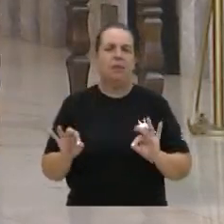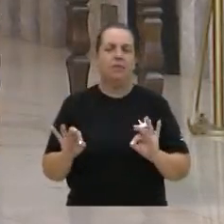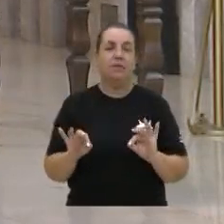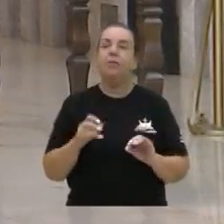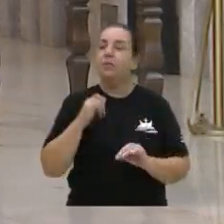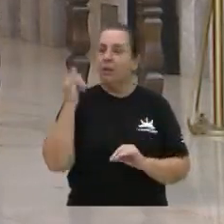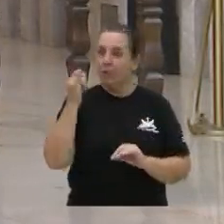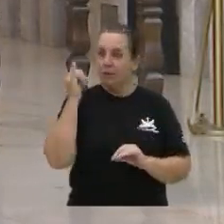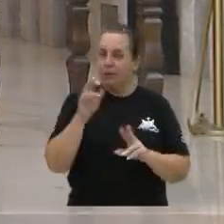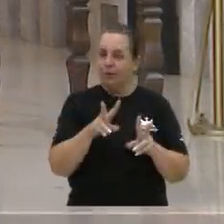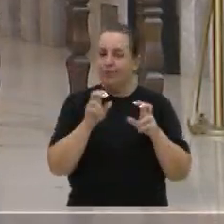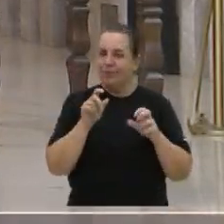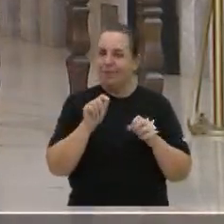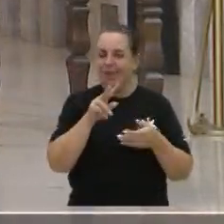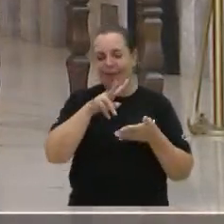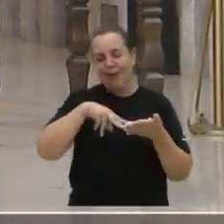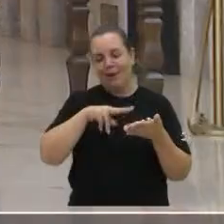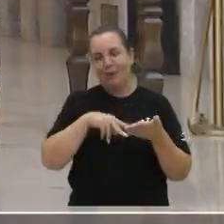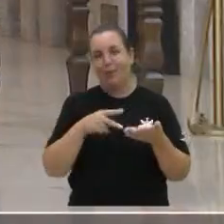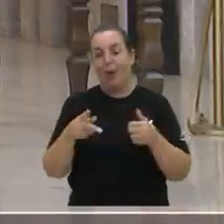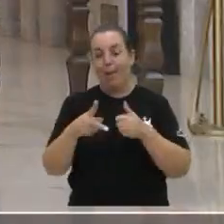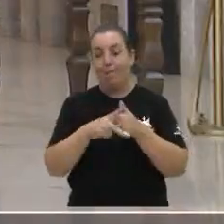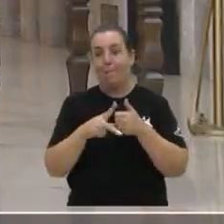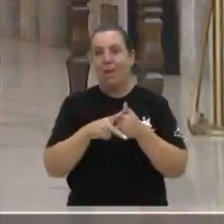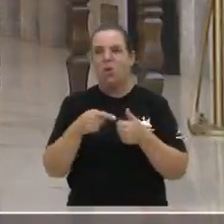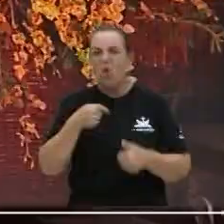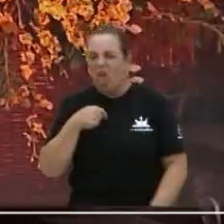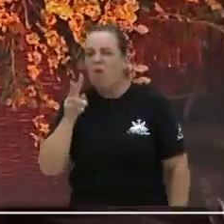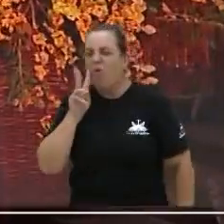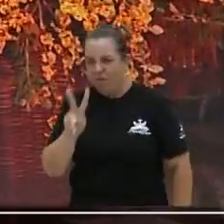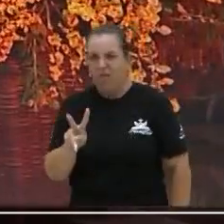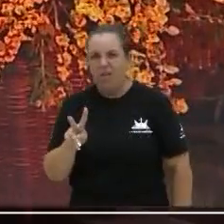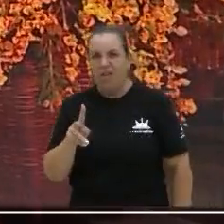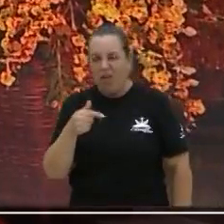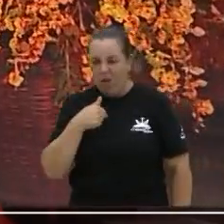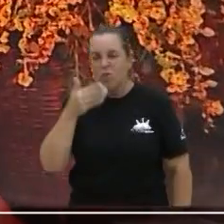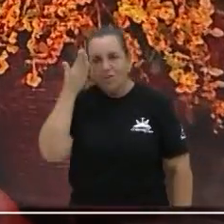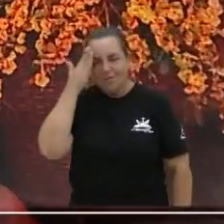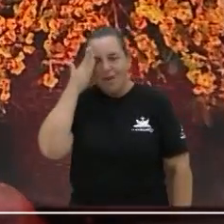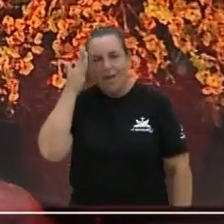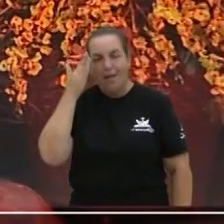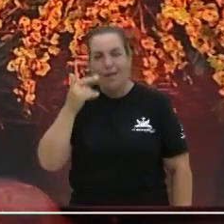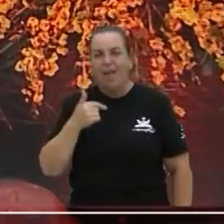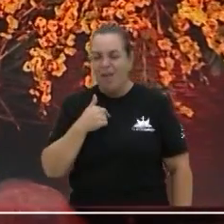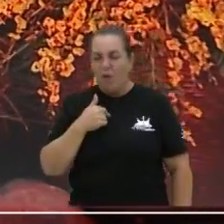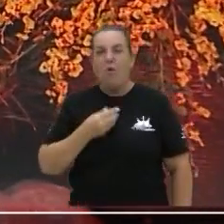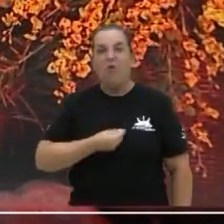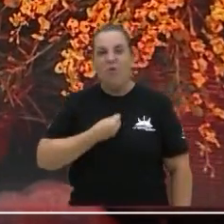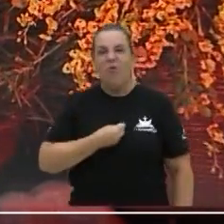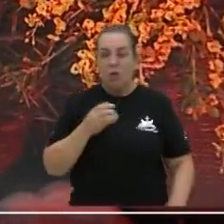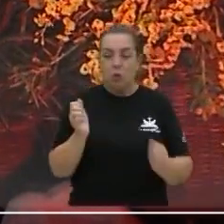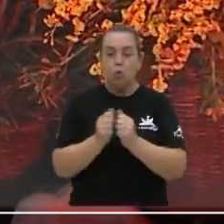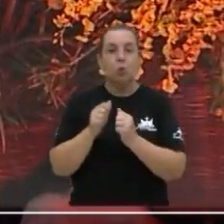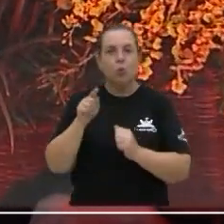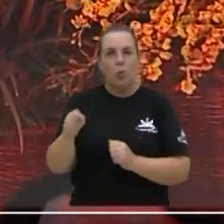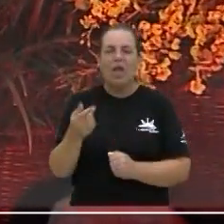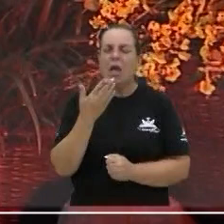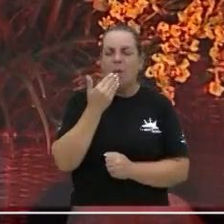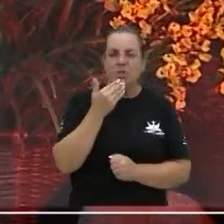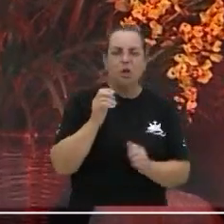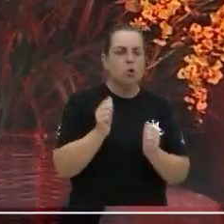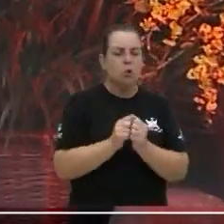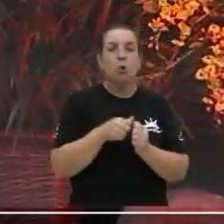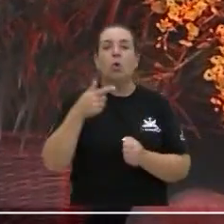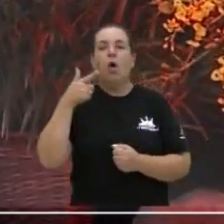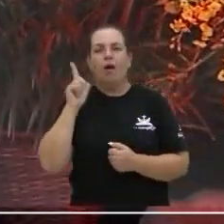perceber aqui, Pedro dizendo: eu vi, eu convivi, eu comi com ele